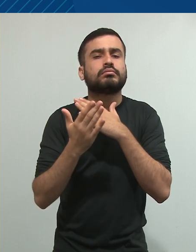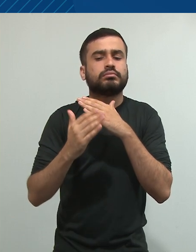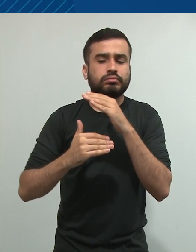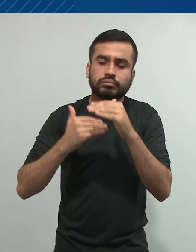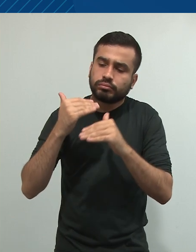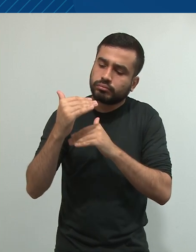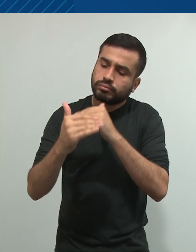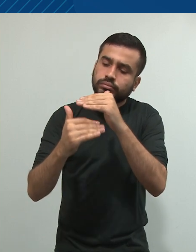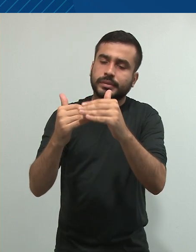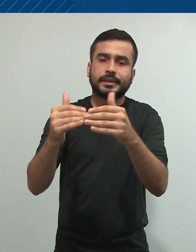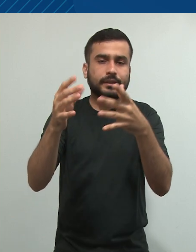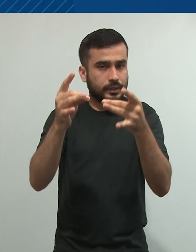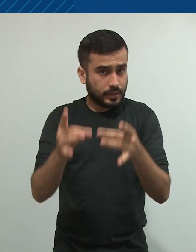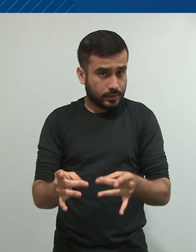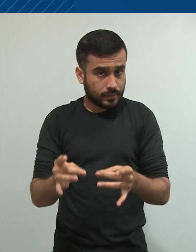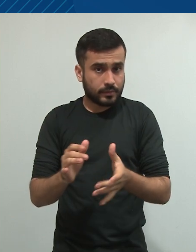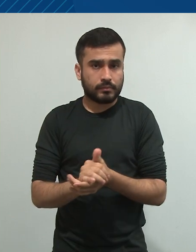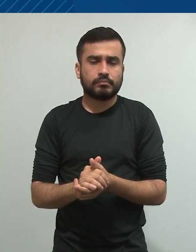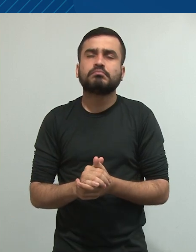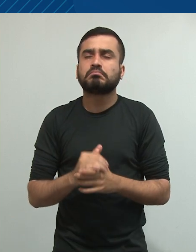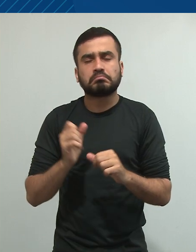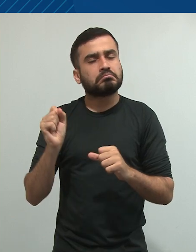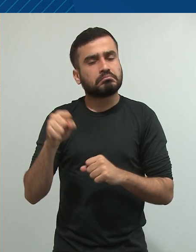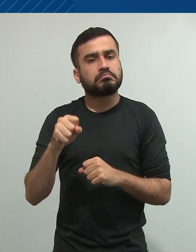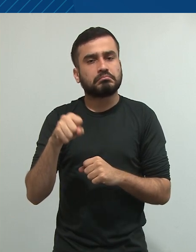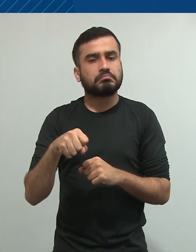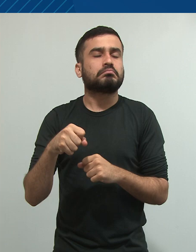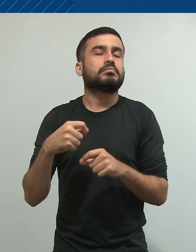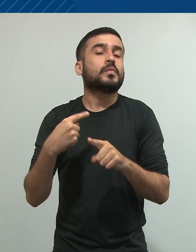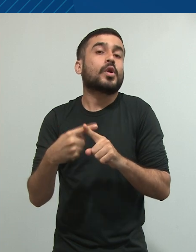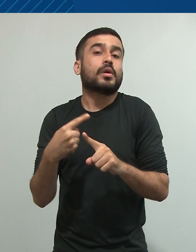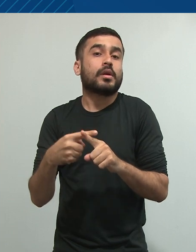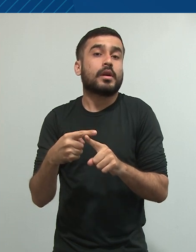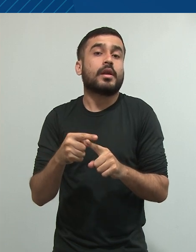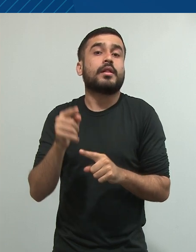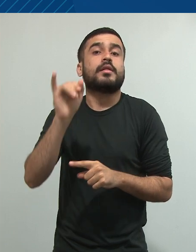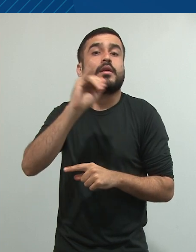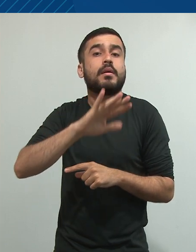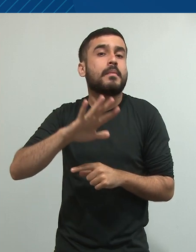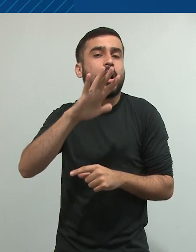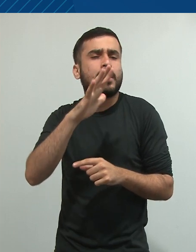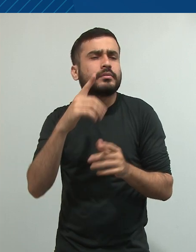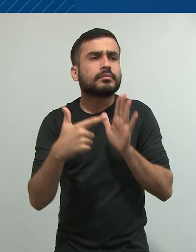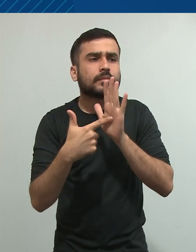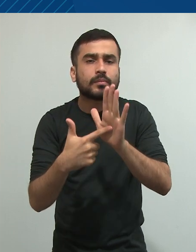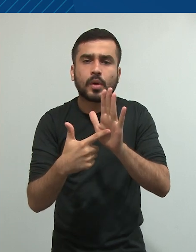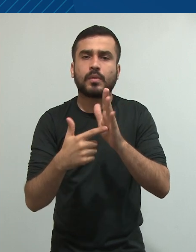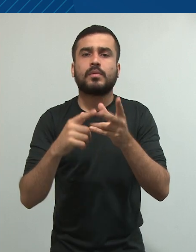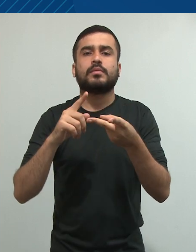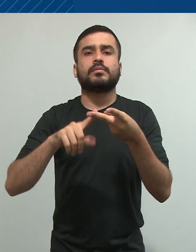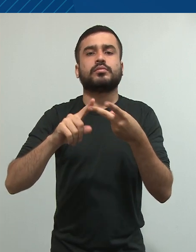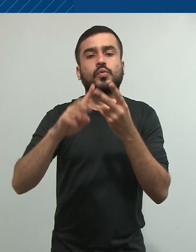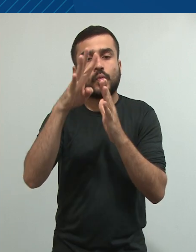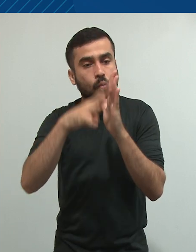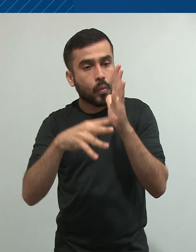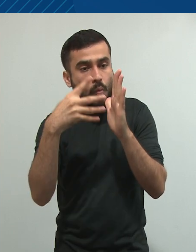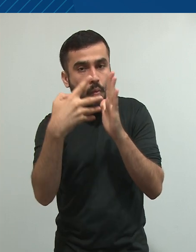processo de descrição. Tranquilamente, como elemento ilustrativo, como elemento